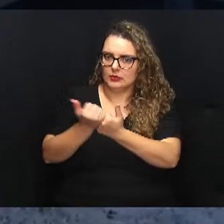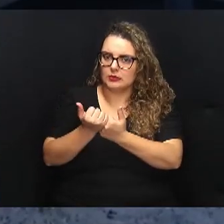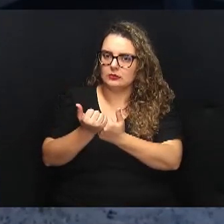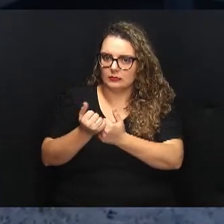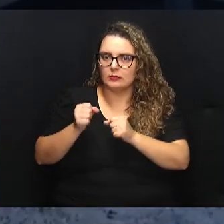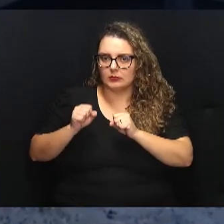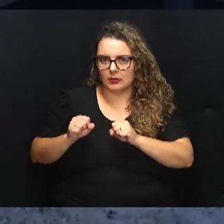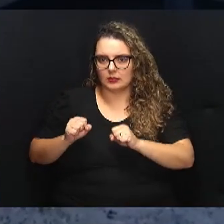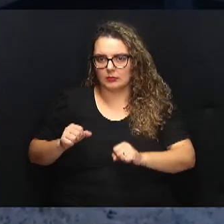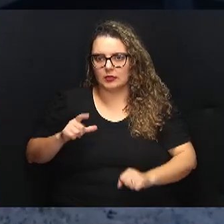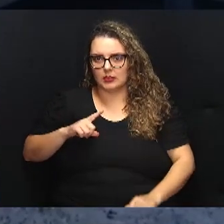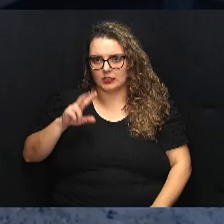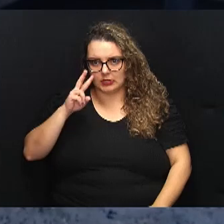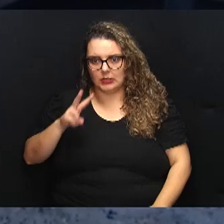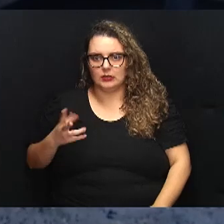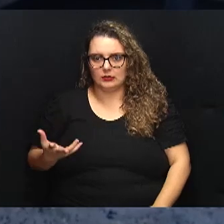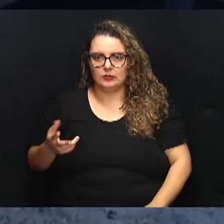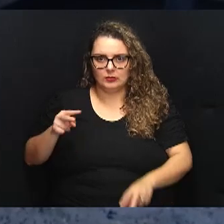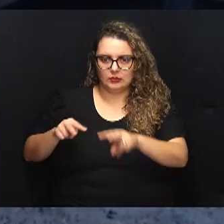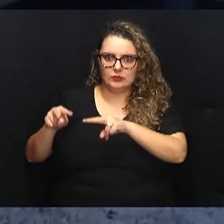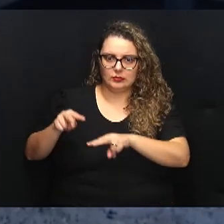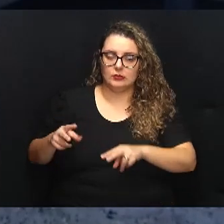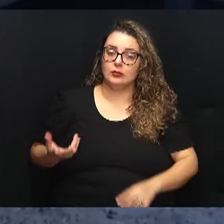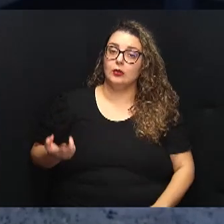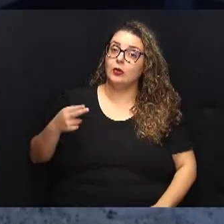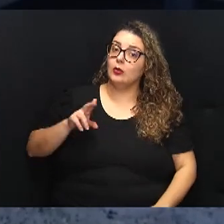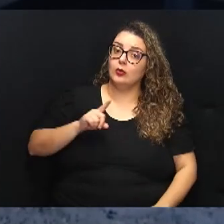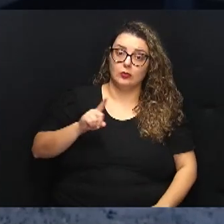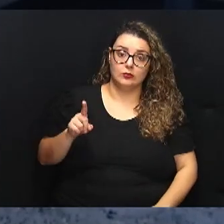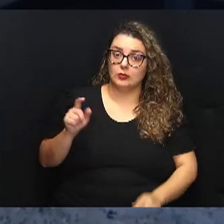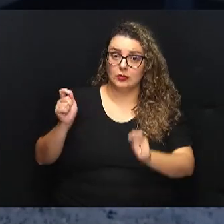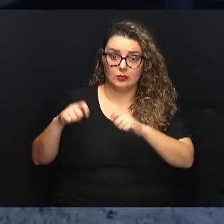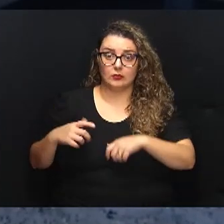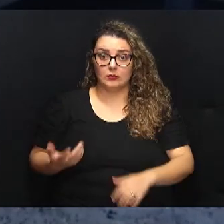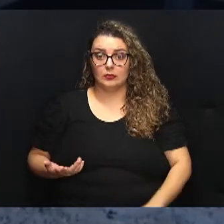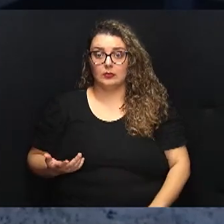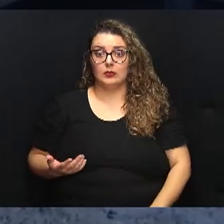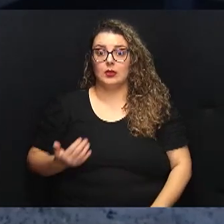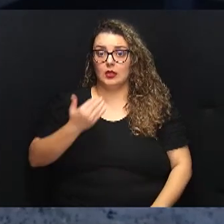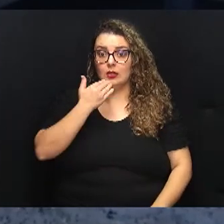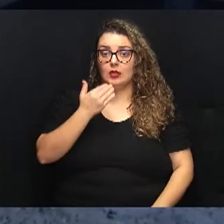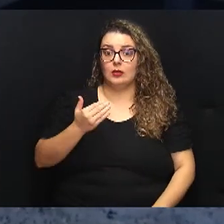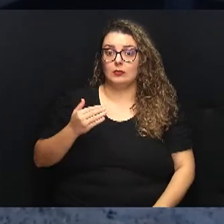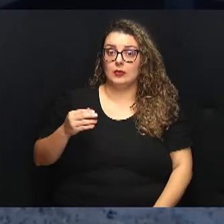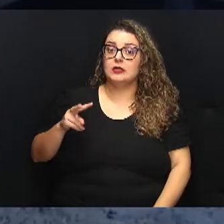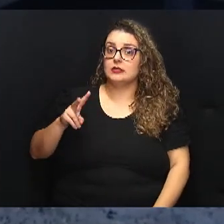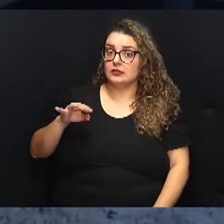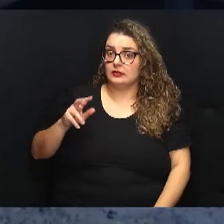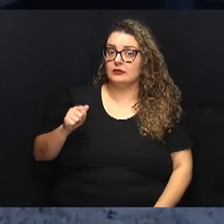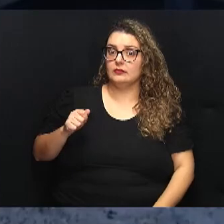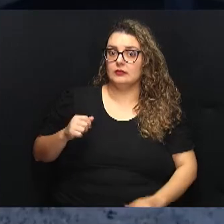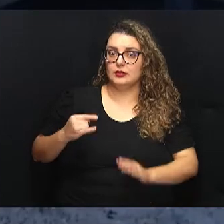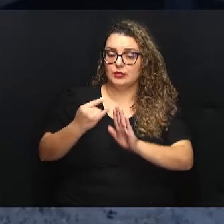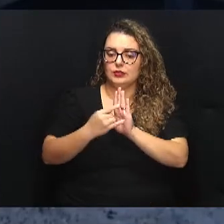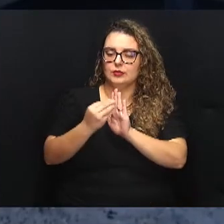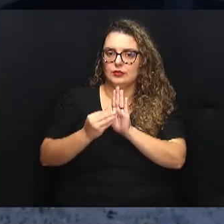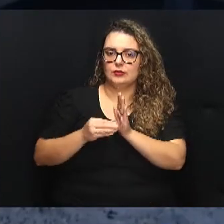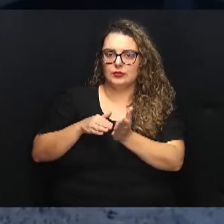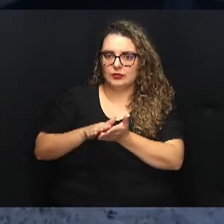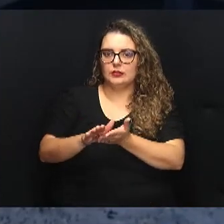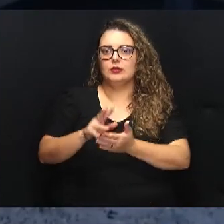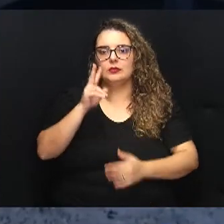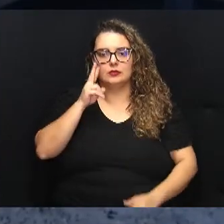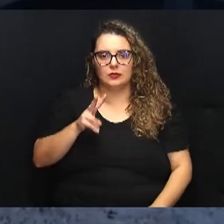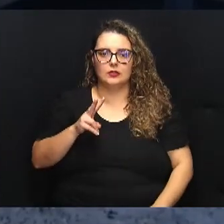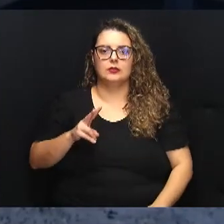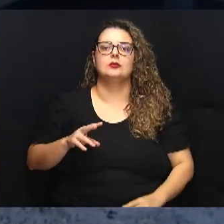você tenha aí o visual. Ou, não sendo possível, peça a nota impressa e olhe, certifique-se